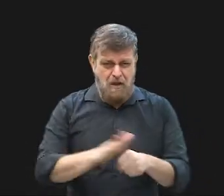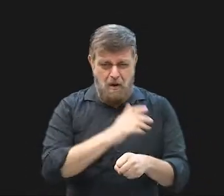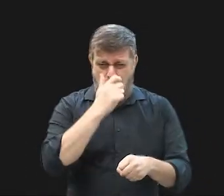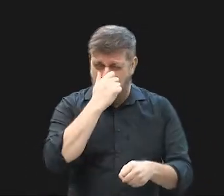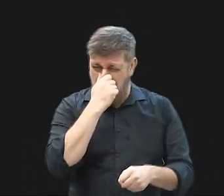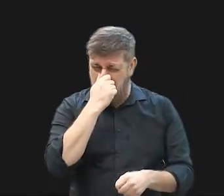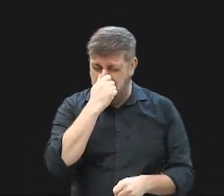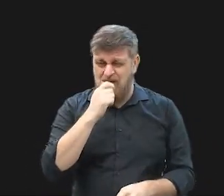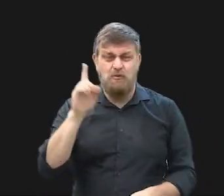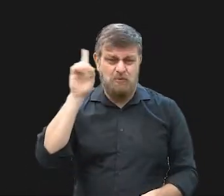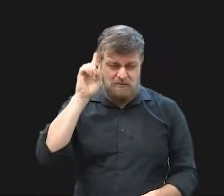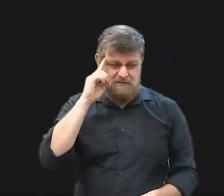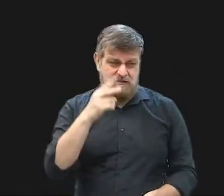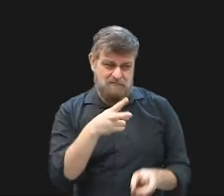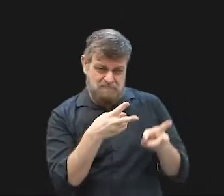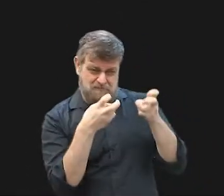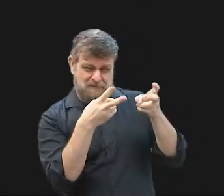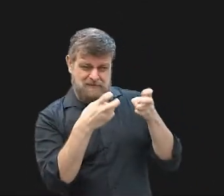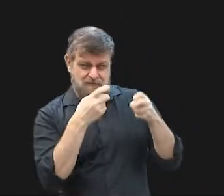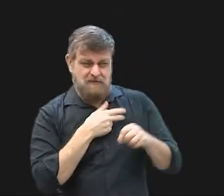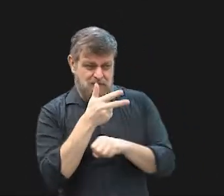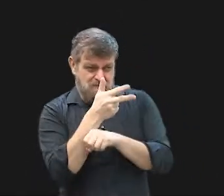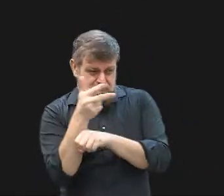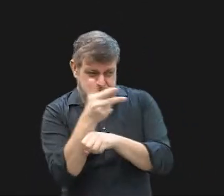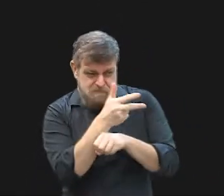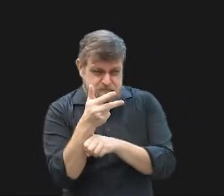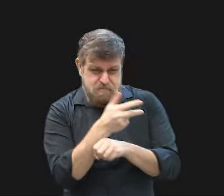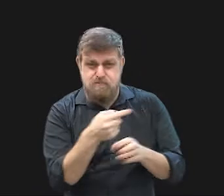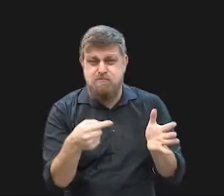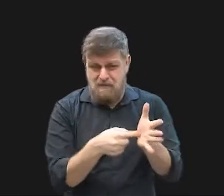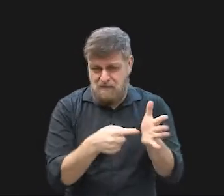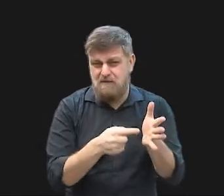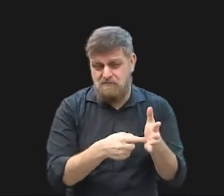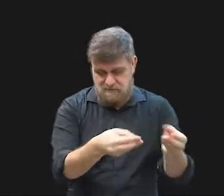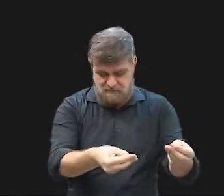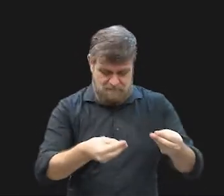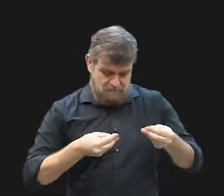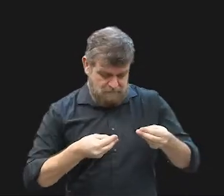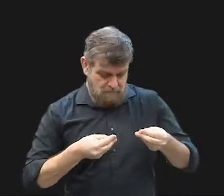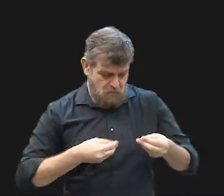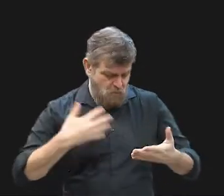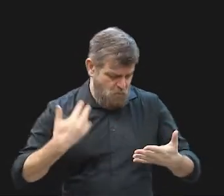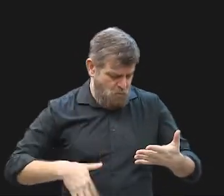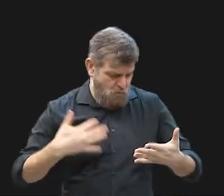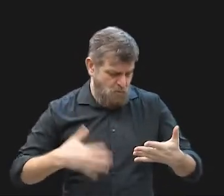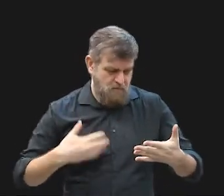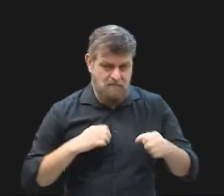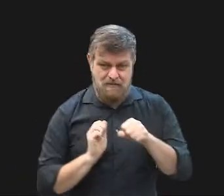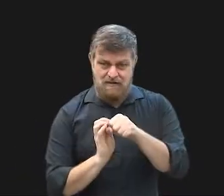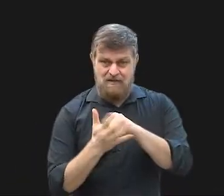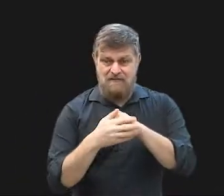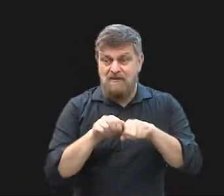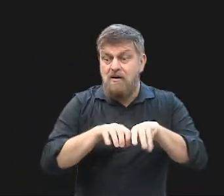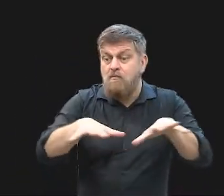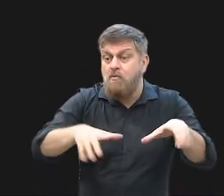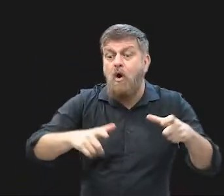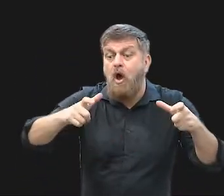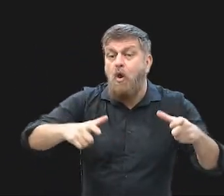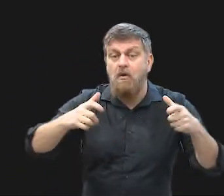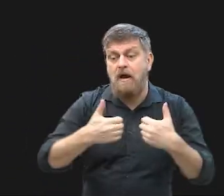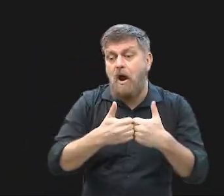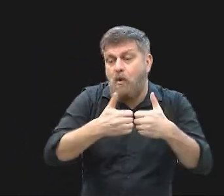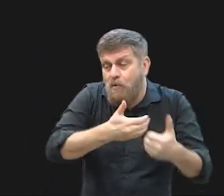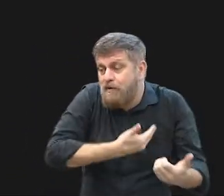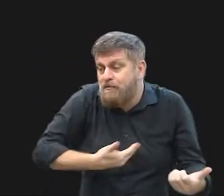todo dia sabe. Eu recebo várias imagens, várias fotos, e a gente sabe que a proliferação do vírus se dá em ambientes fechados,